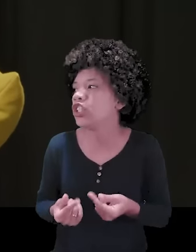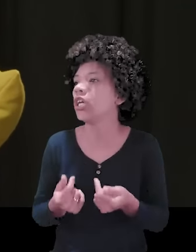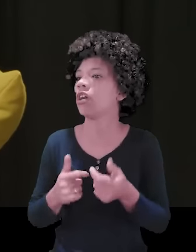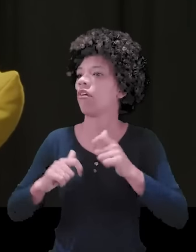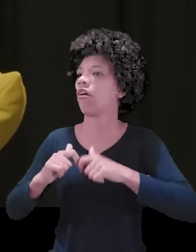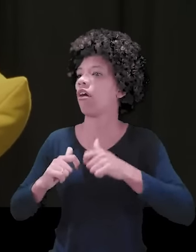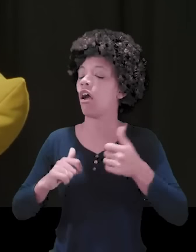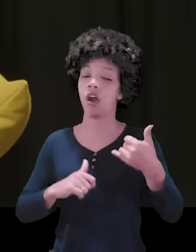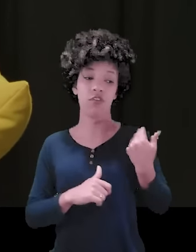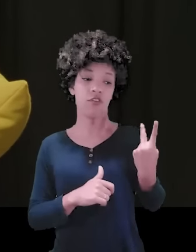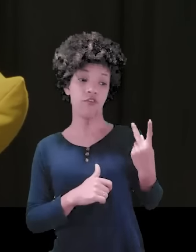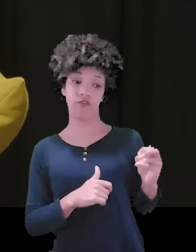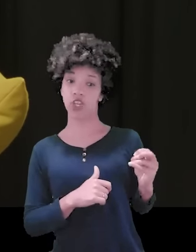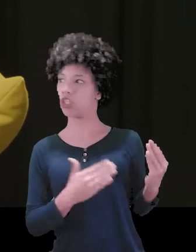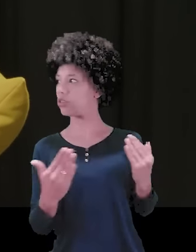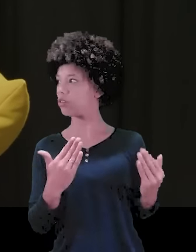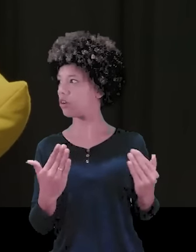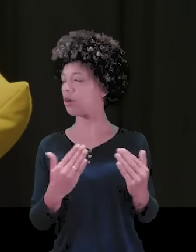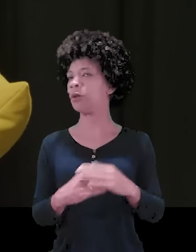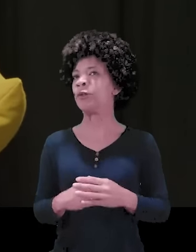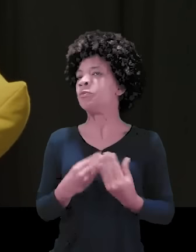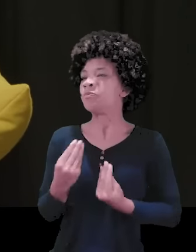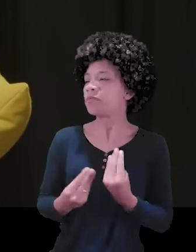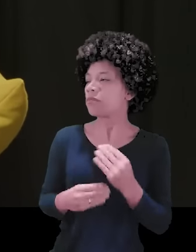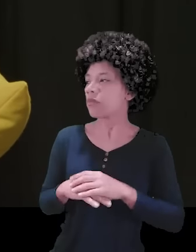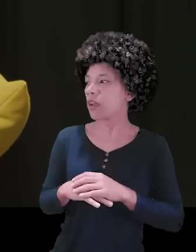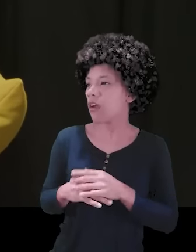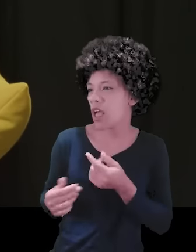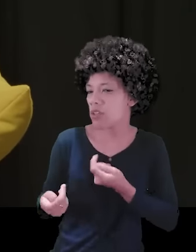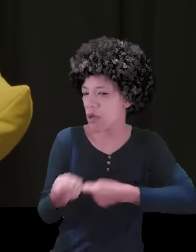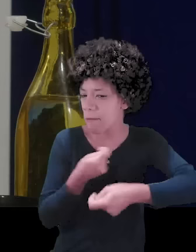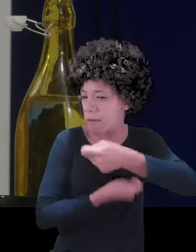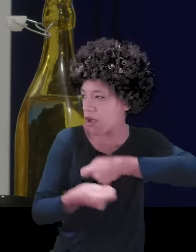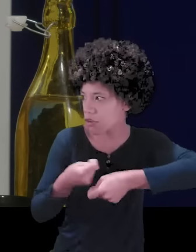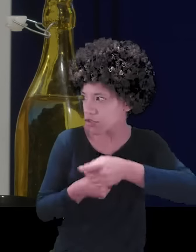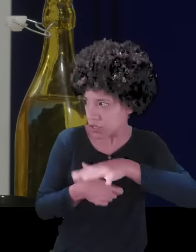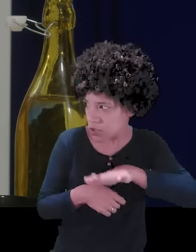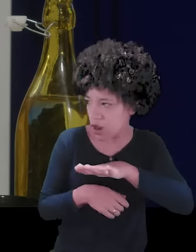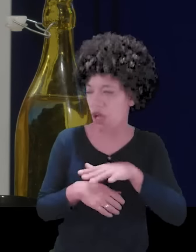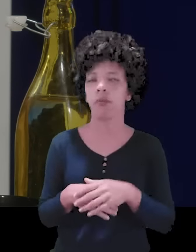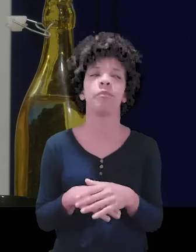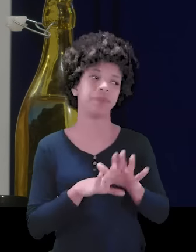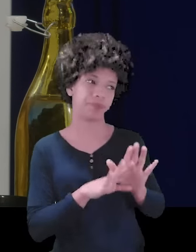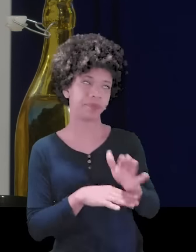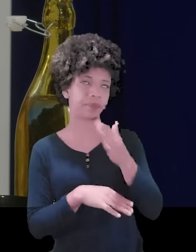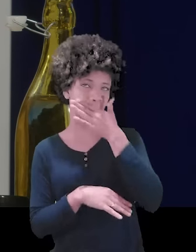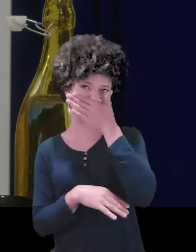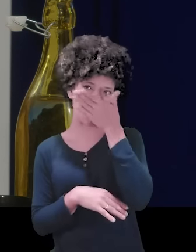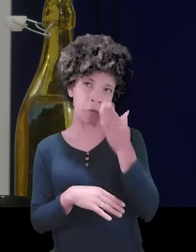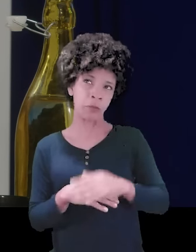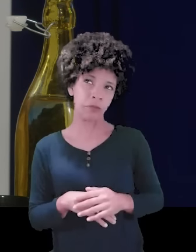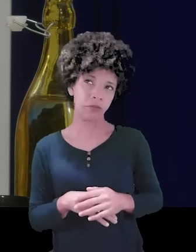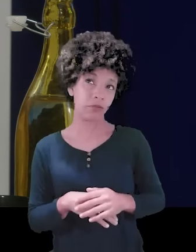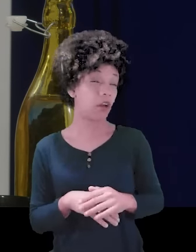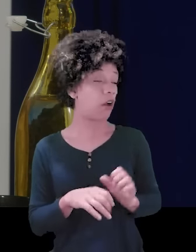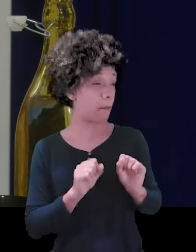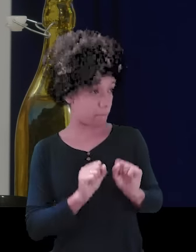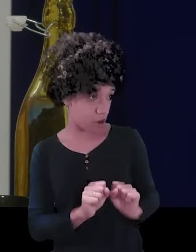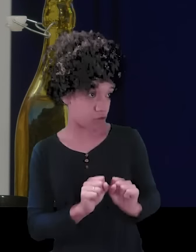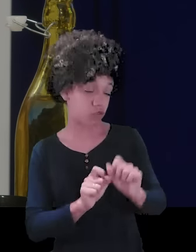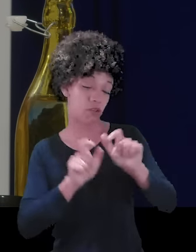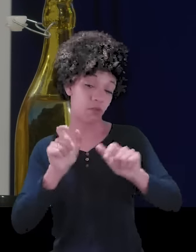quando ela tem 20 anos como é como é que funciona esse esse mercadinho assim nesse lugar tá é assim Pode ser que